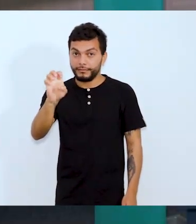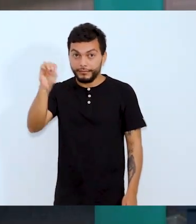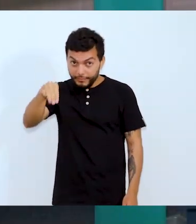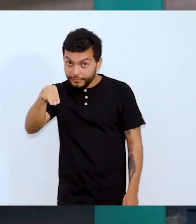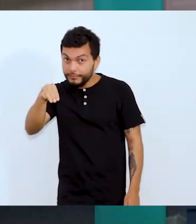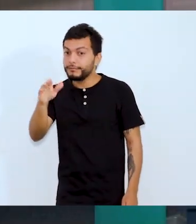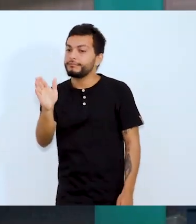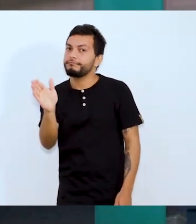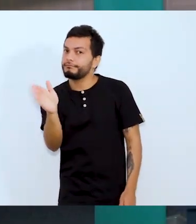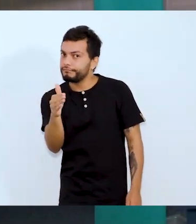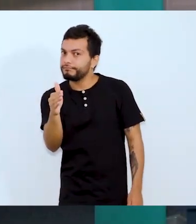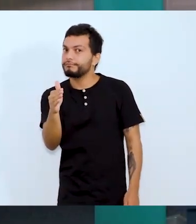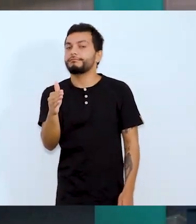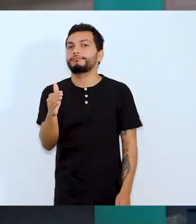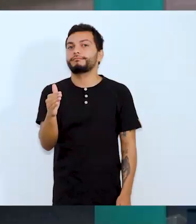destroem